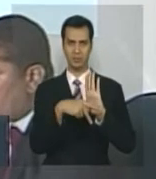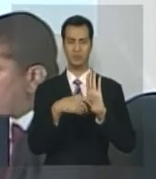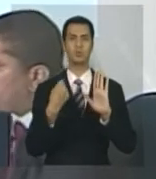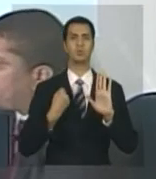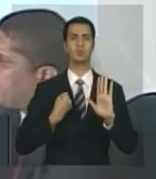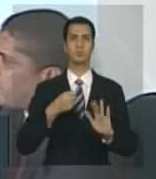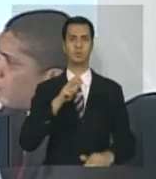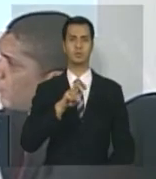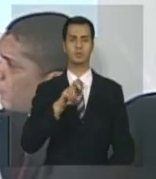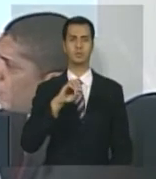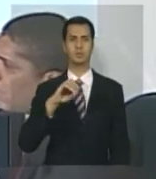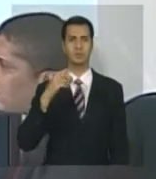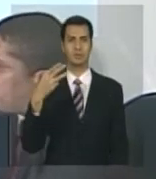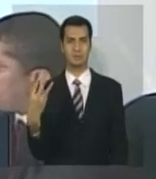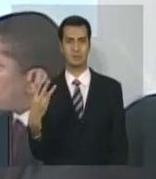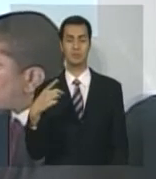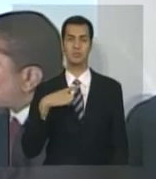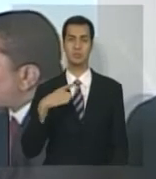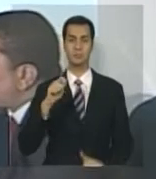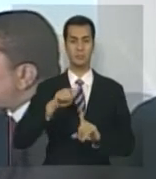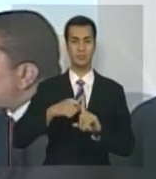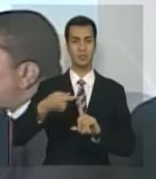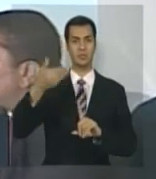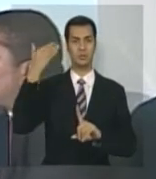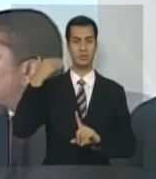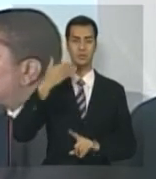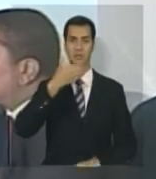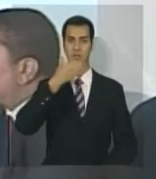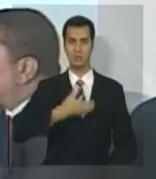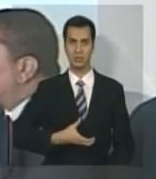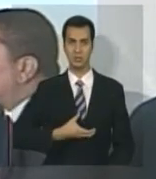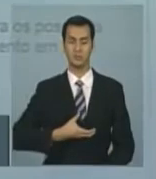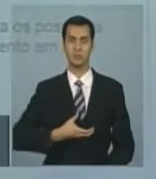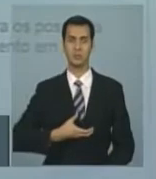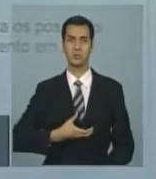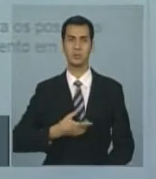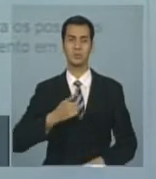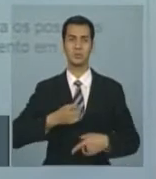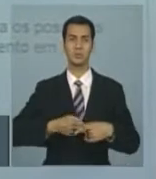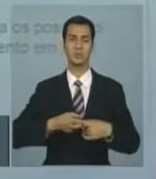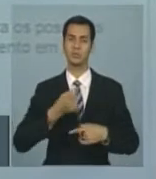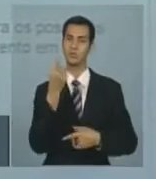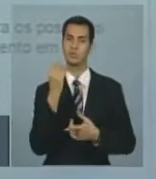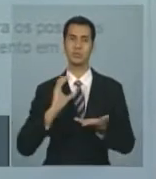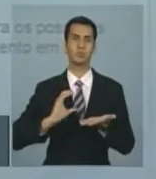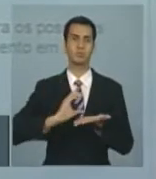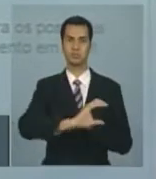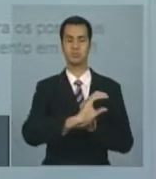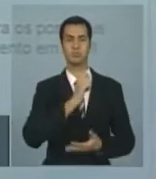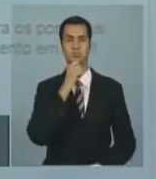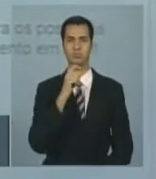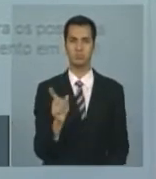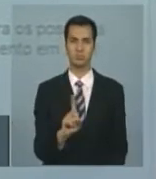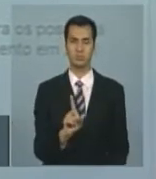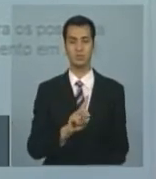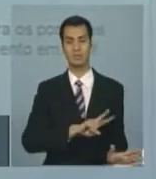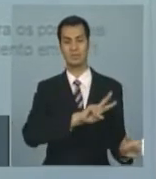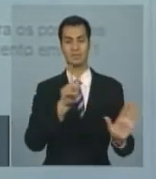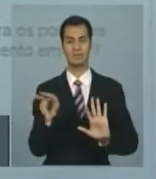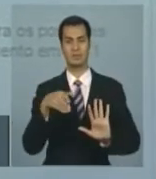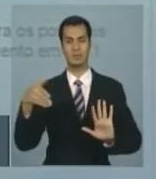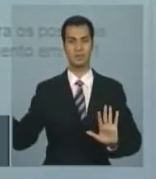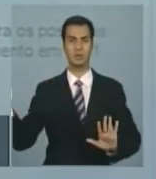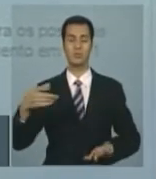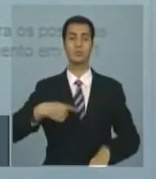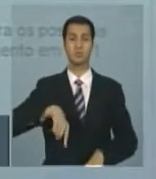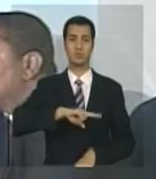foi editada agora no mês de dezembro, porque dela ainda nada foi empenhado. A partir desta semana é